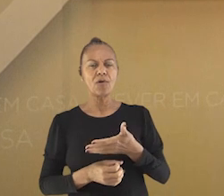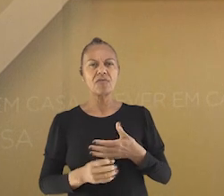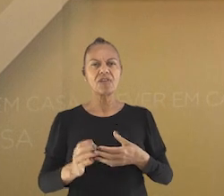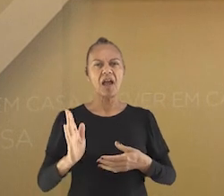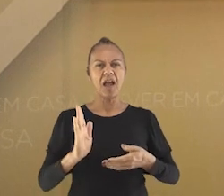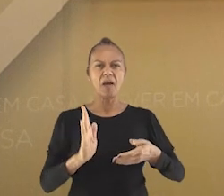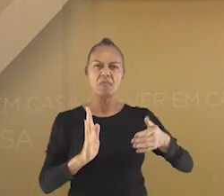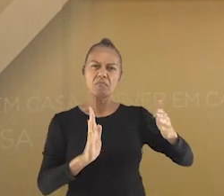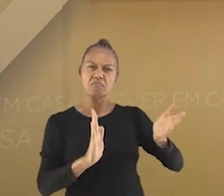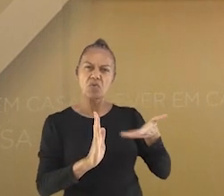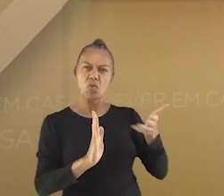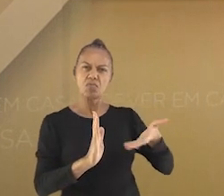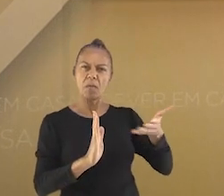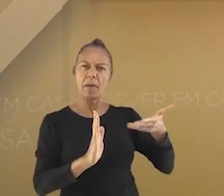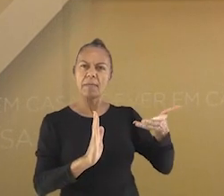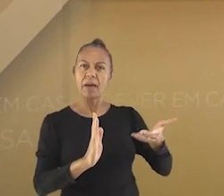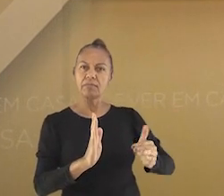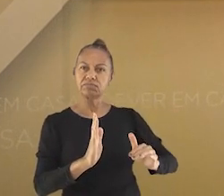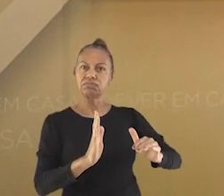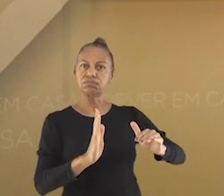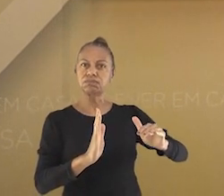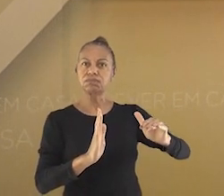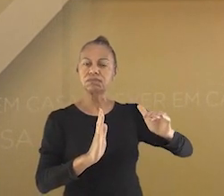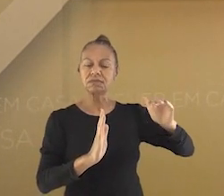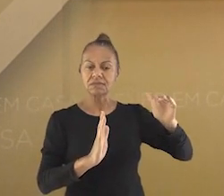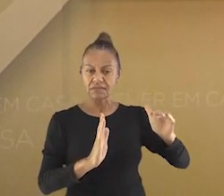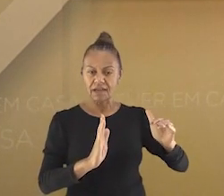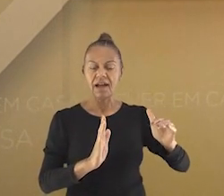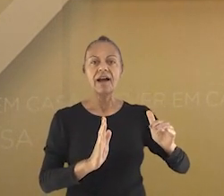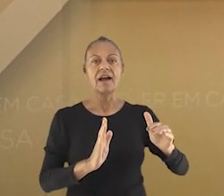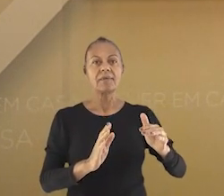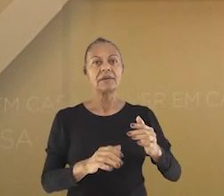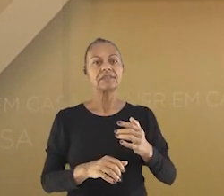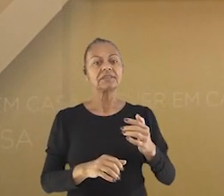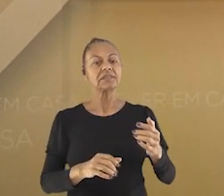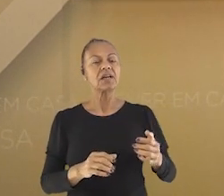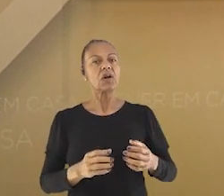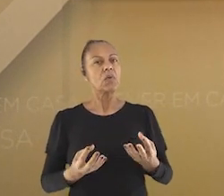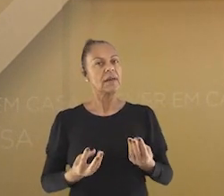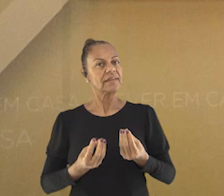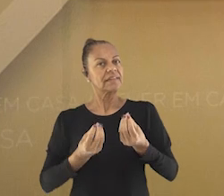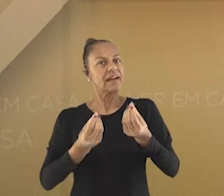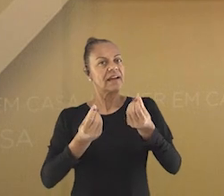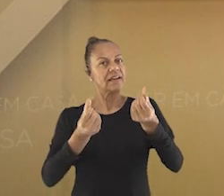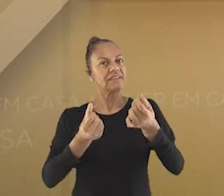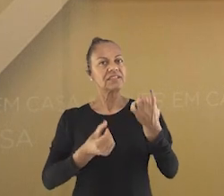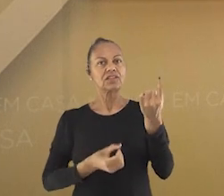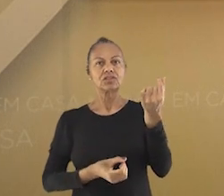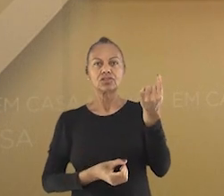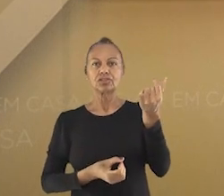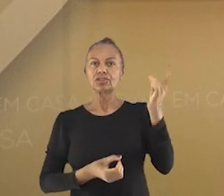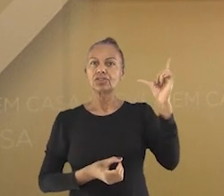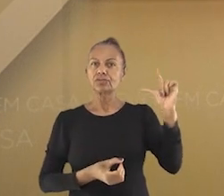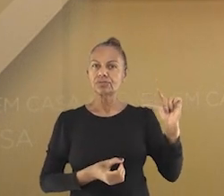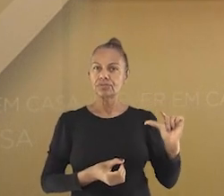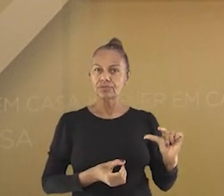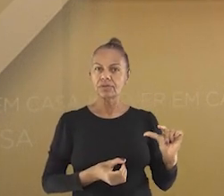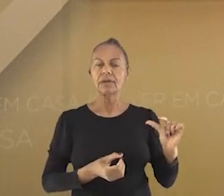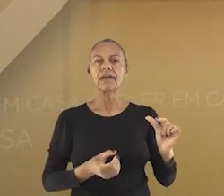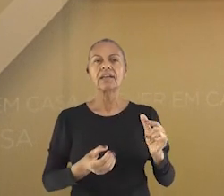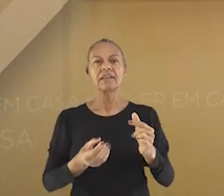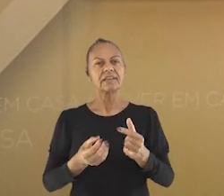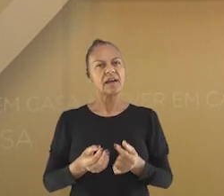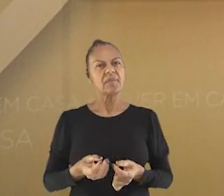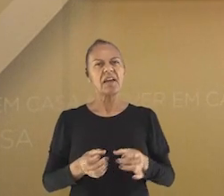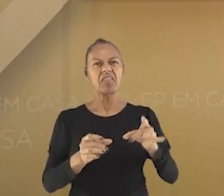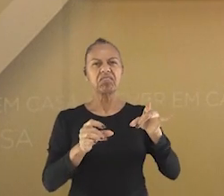produtividade, maior controle na gestão da propriedade, mais qualidade, redução de custos e